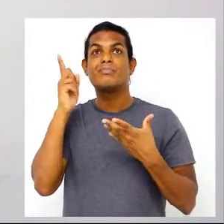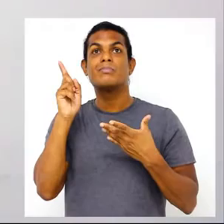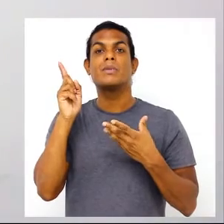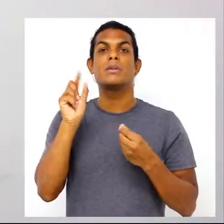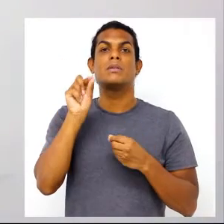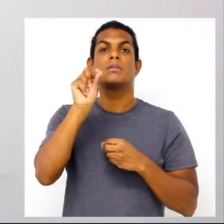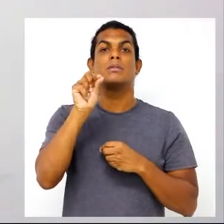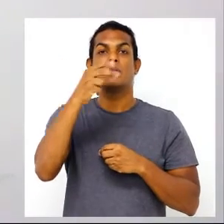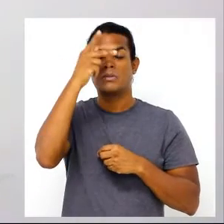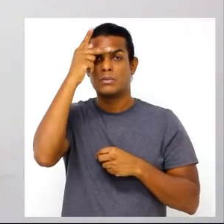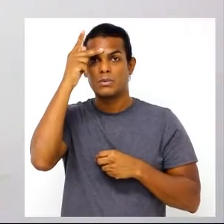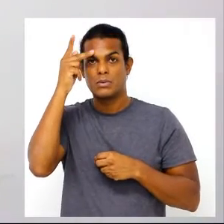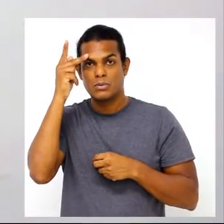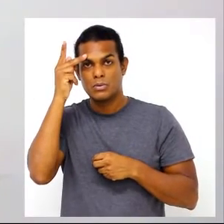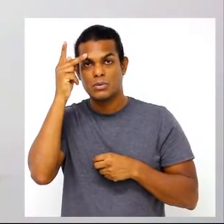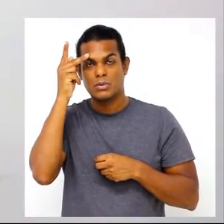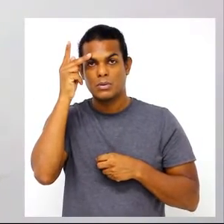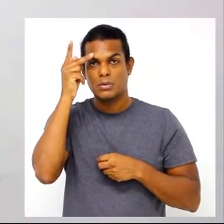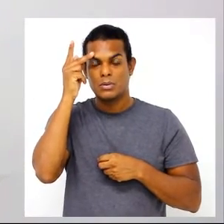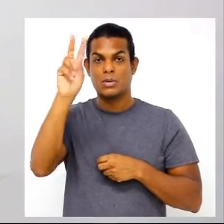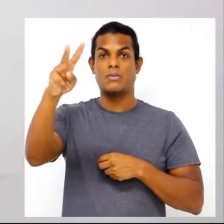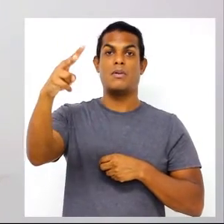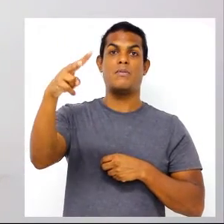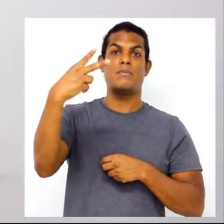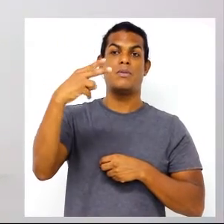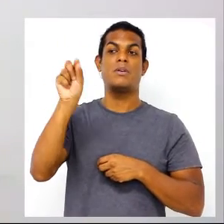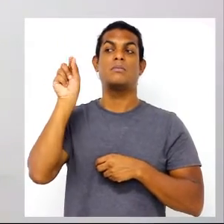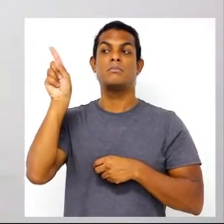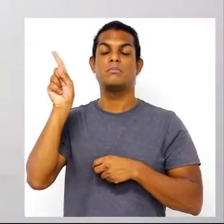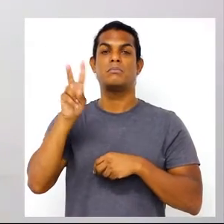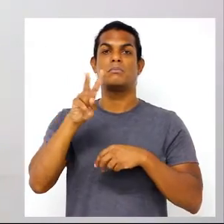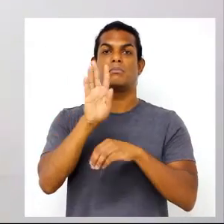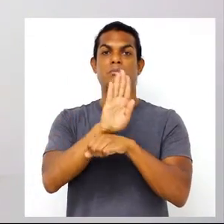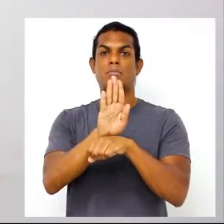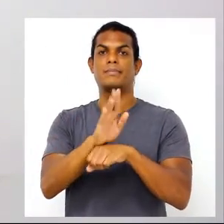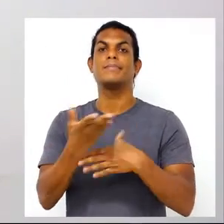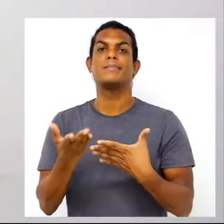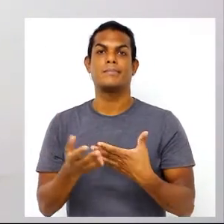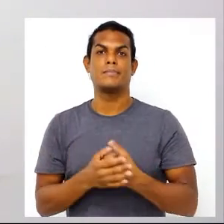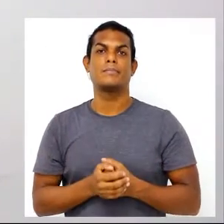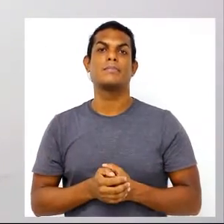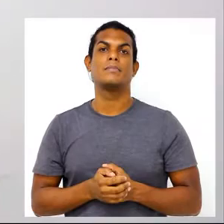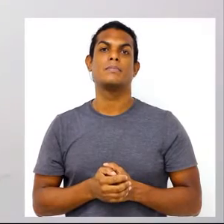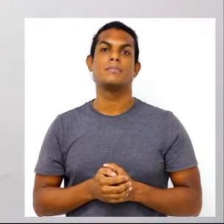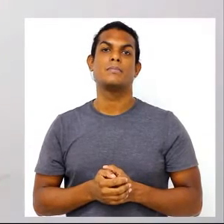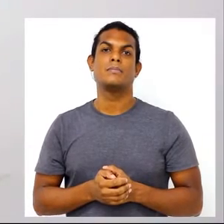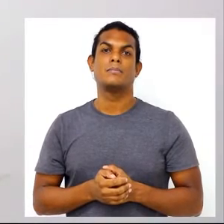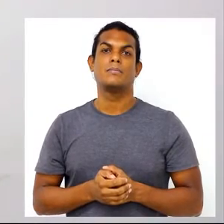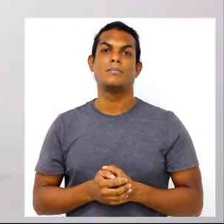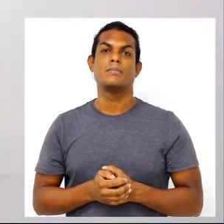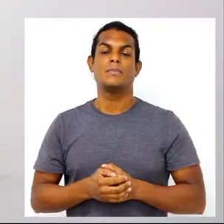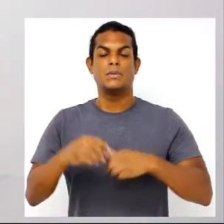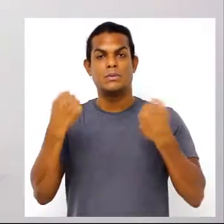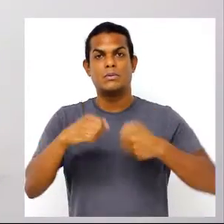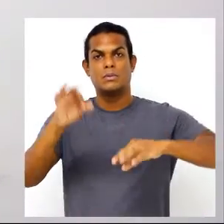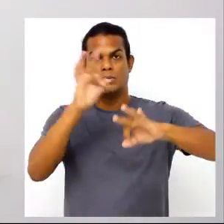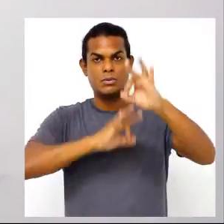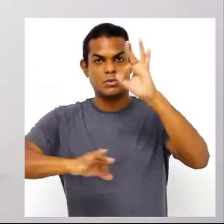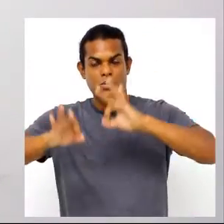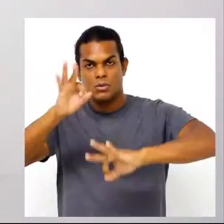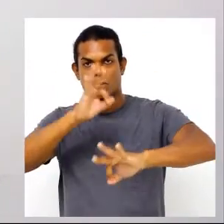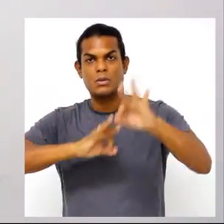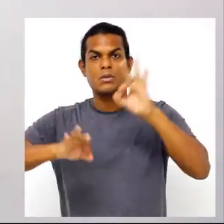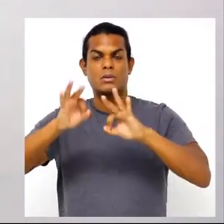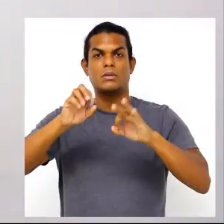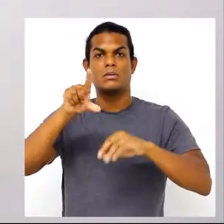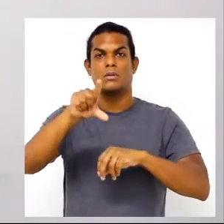meus ouvintes, os leitores, né? Quem vai ver esse vídeo. Né? Então, para isso, eu tenho que organizar o